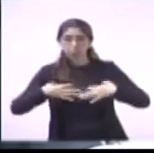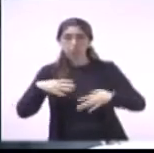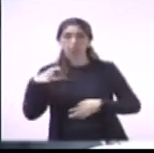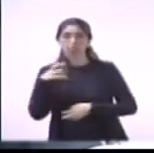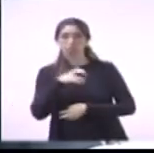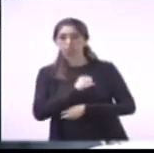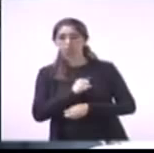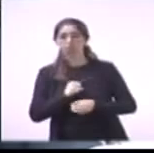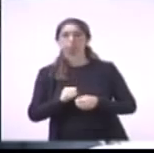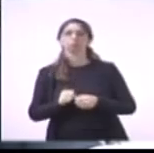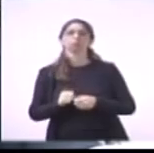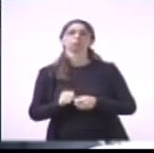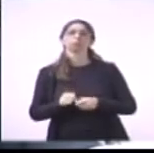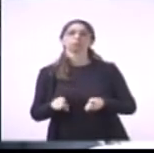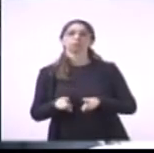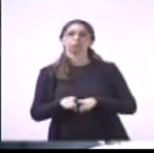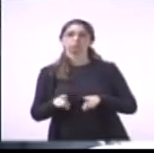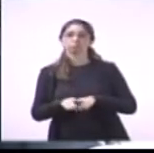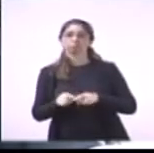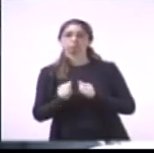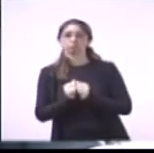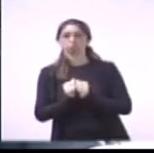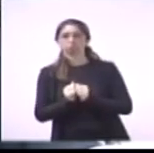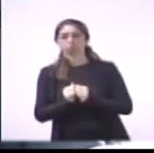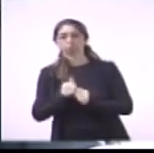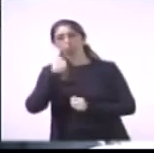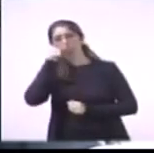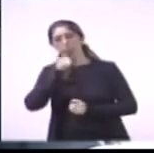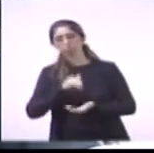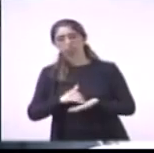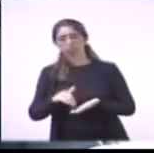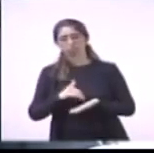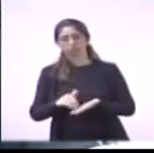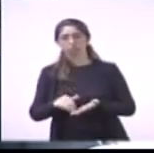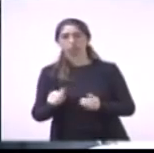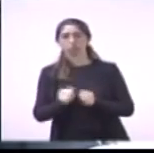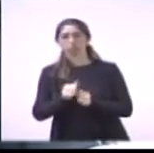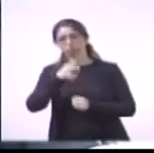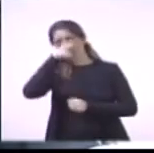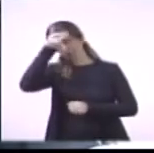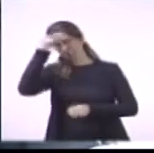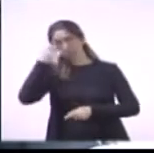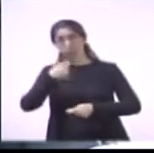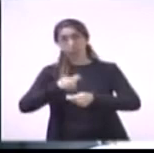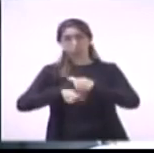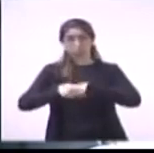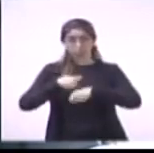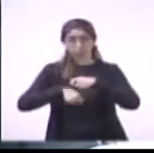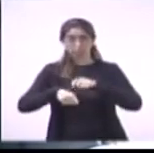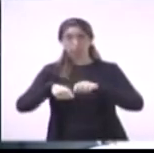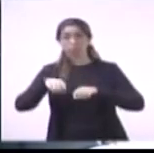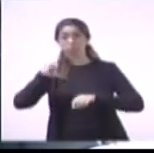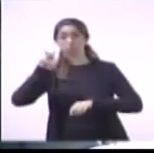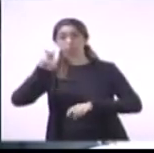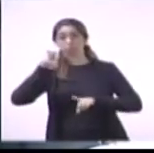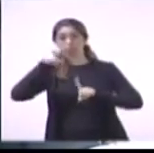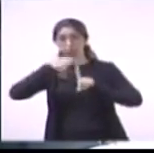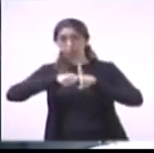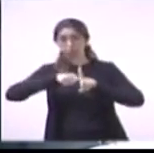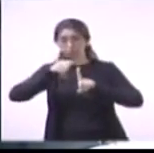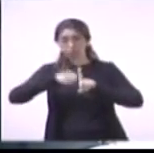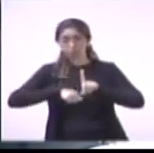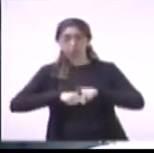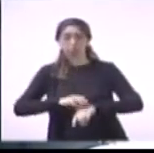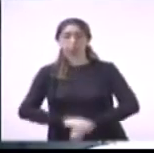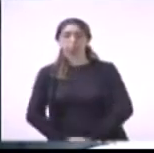trabalho, né, nesses últimos 4 meses agora de administração, 5 meses, né, pela